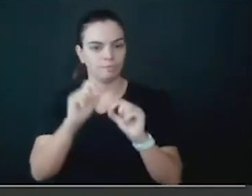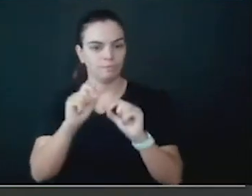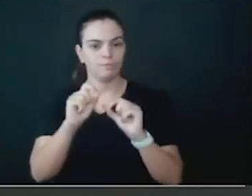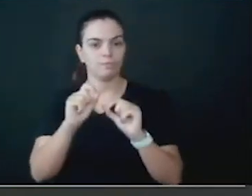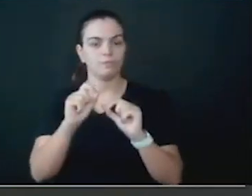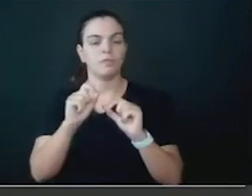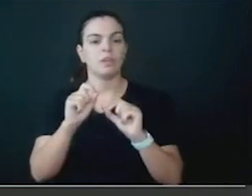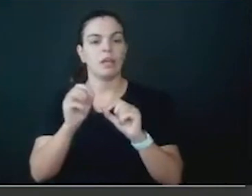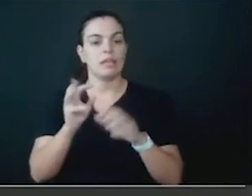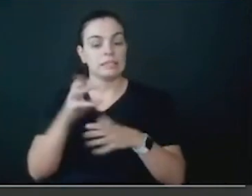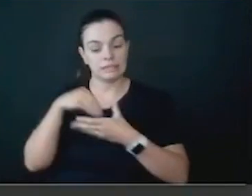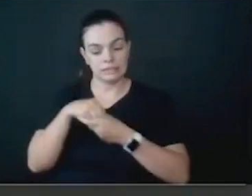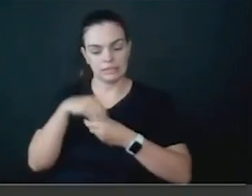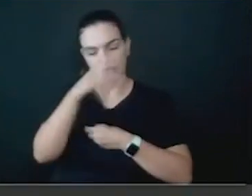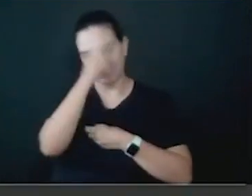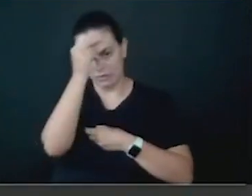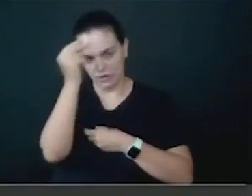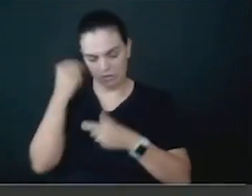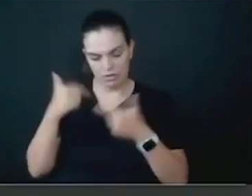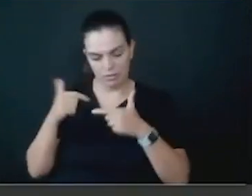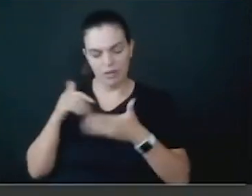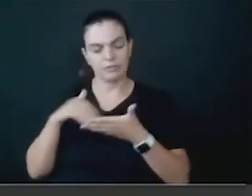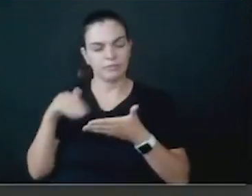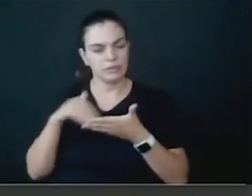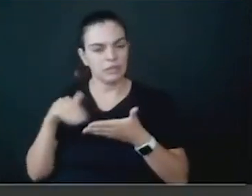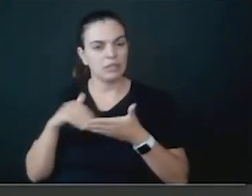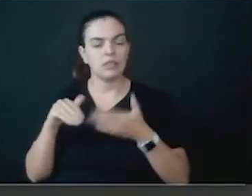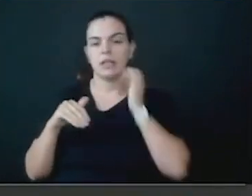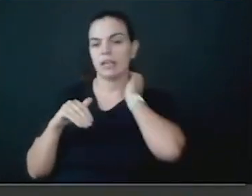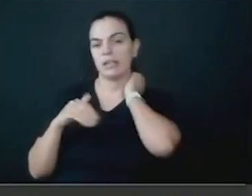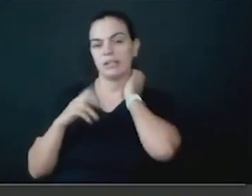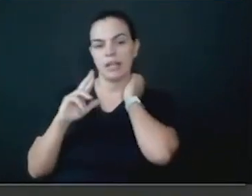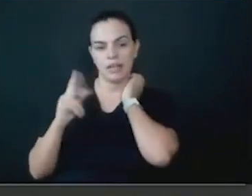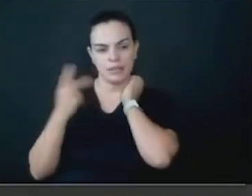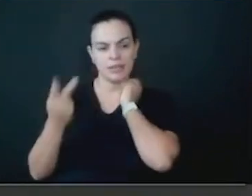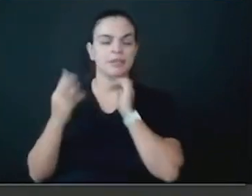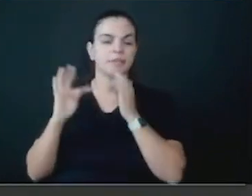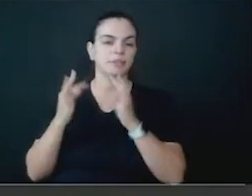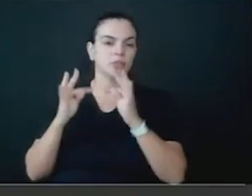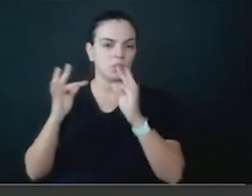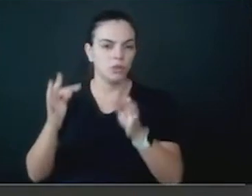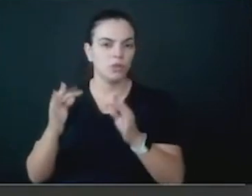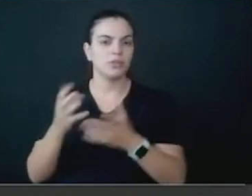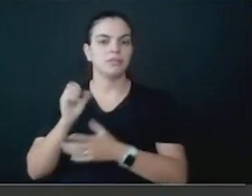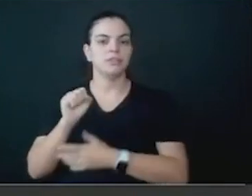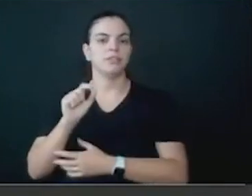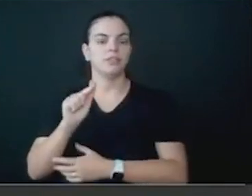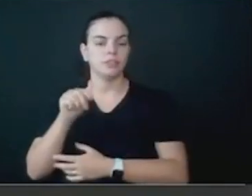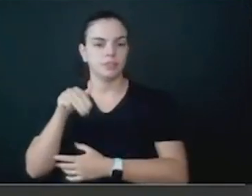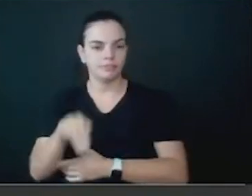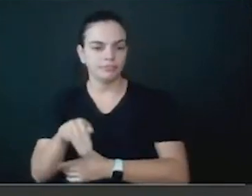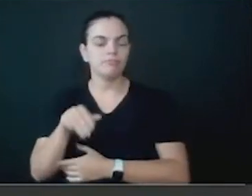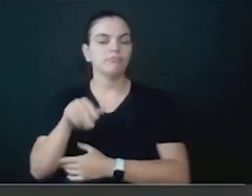da prefeitura, né? Secretarias aí de recursos humanos, tecnologia, própria SGM, MAP, são